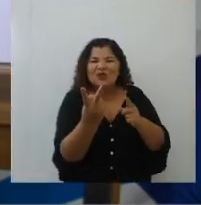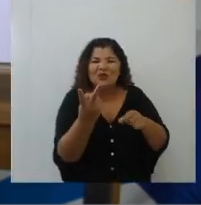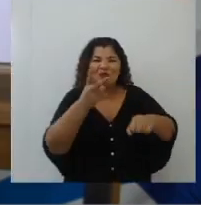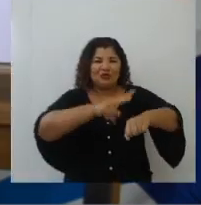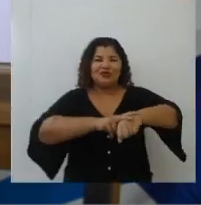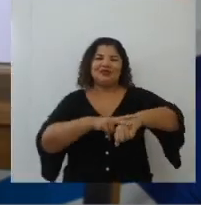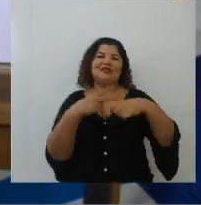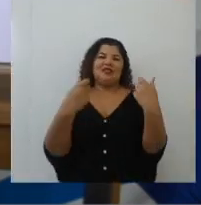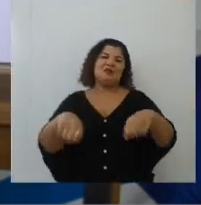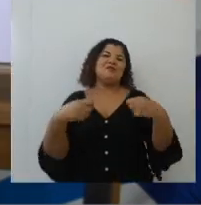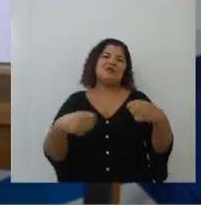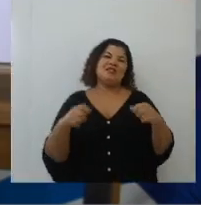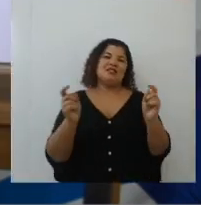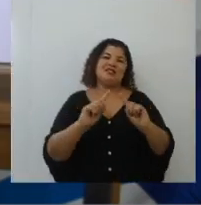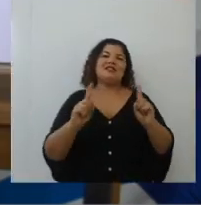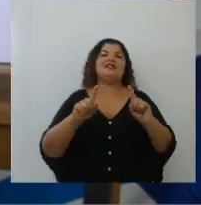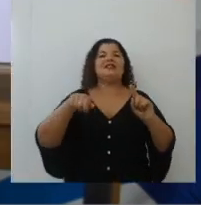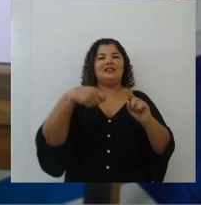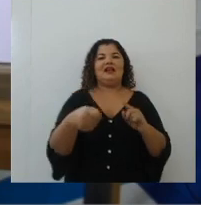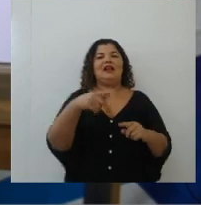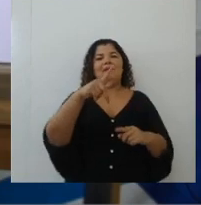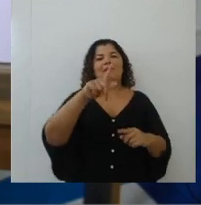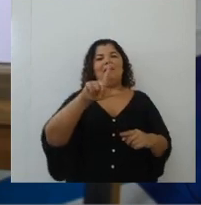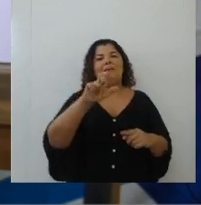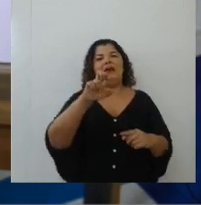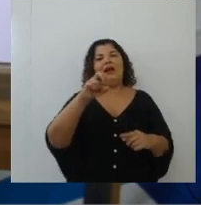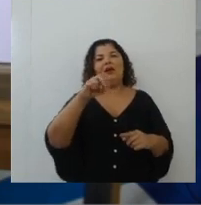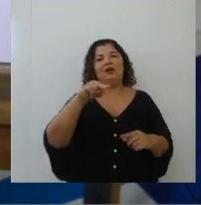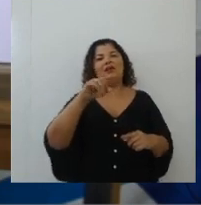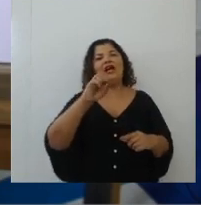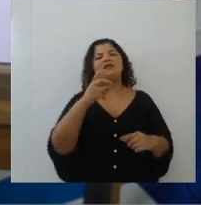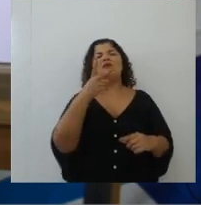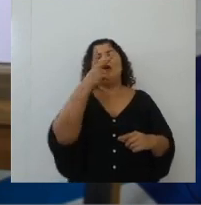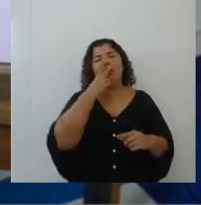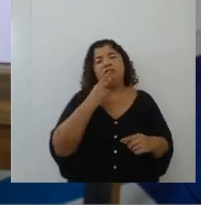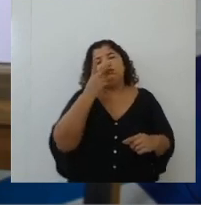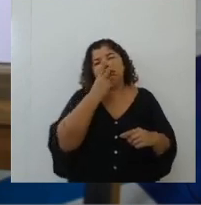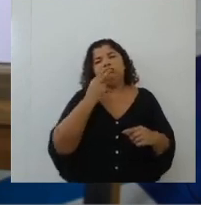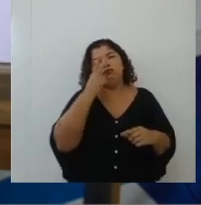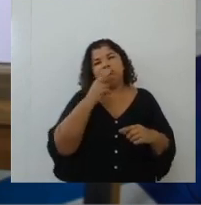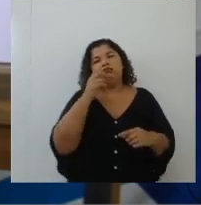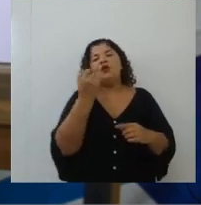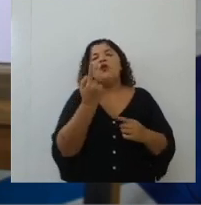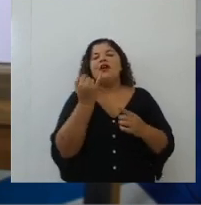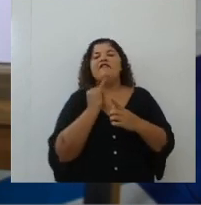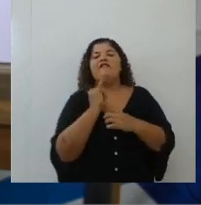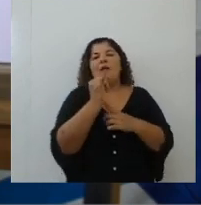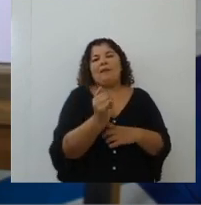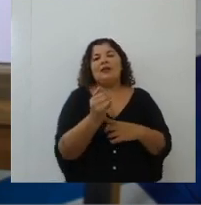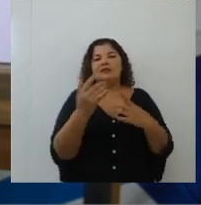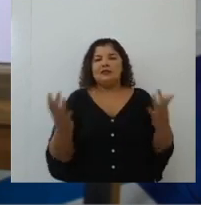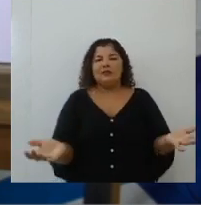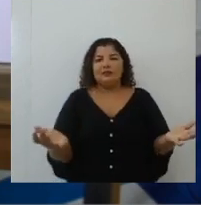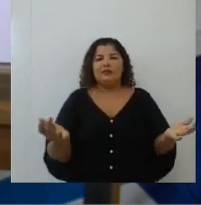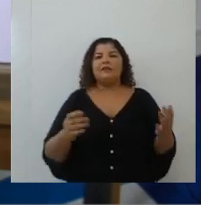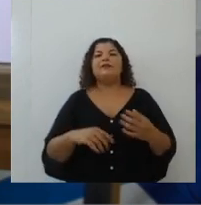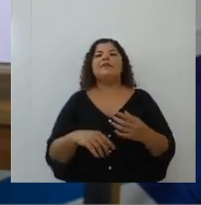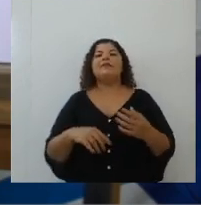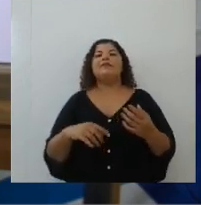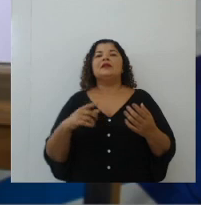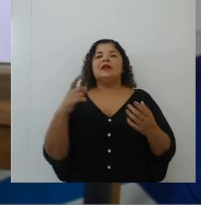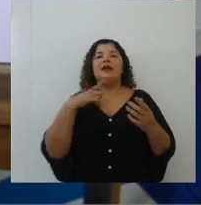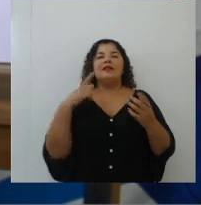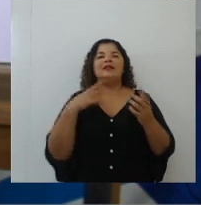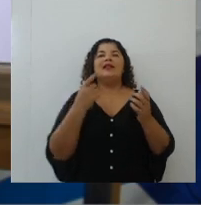esse exemplo é o pleonasmo, né? O exemplo de repetição desnecessária de uma informação. Olha lá. É o emprego de